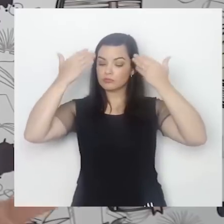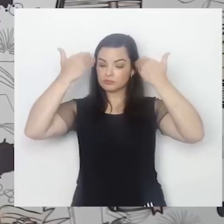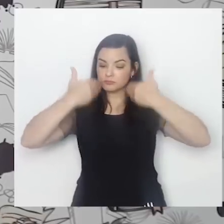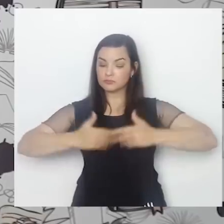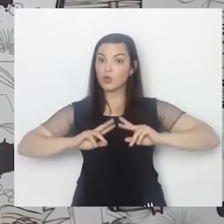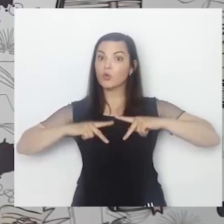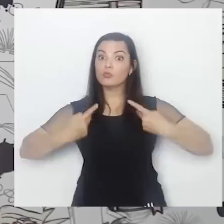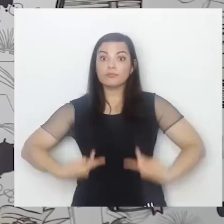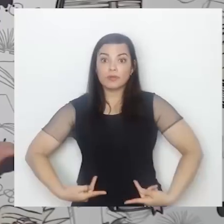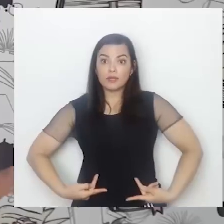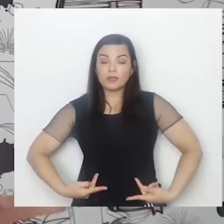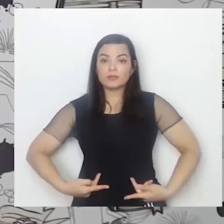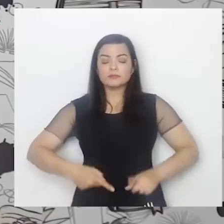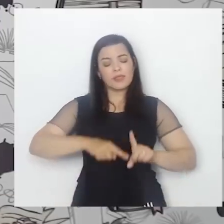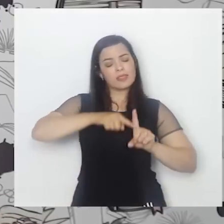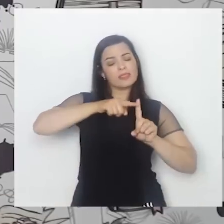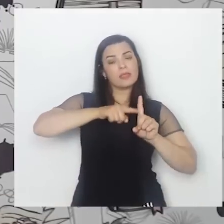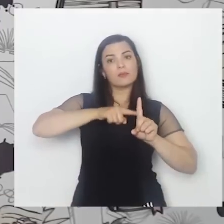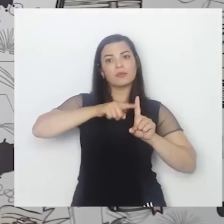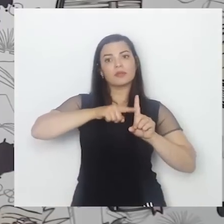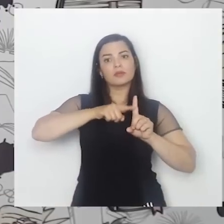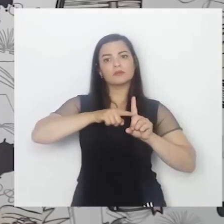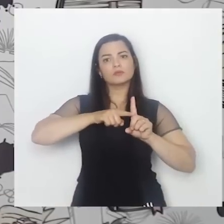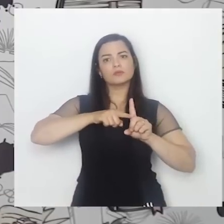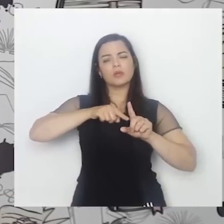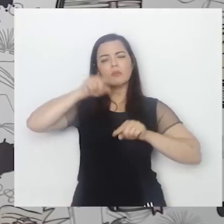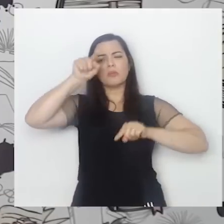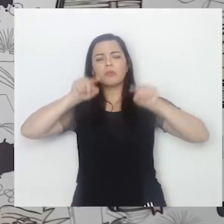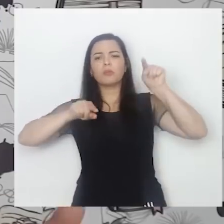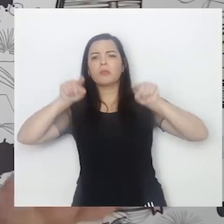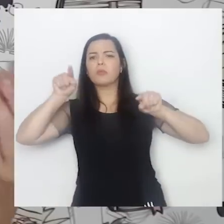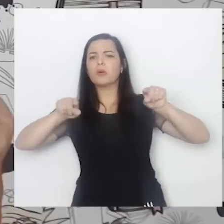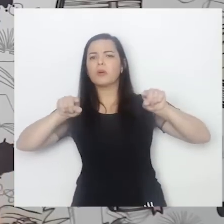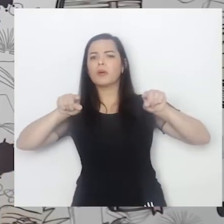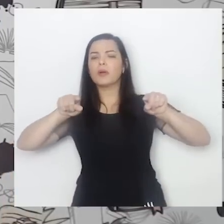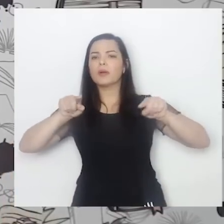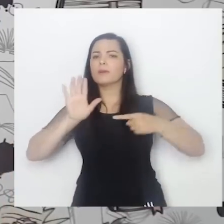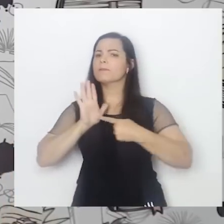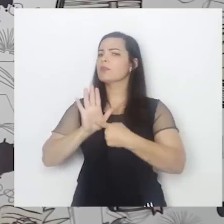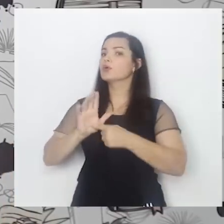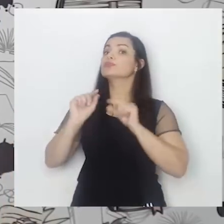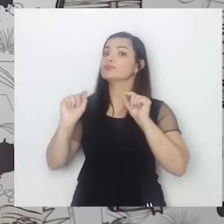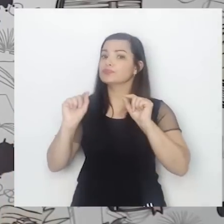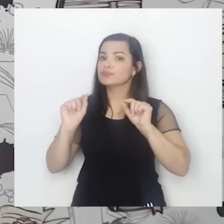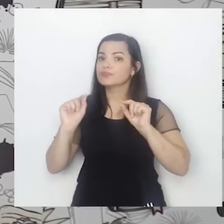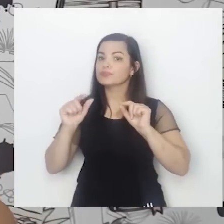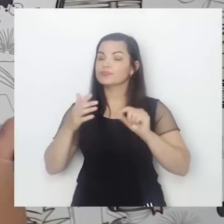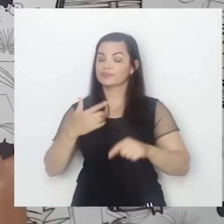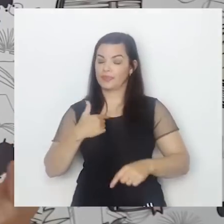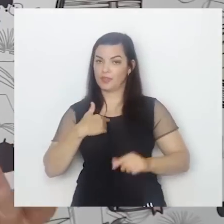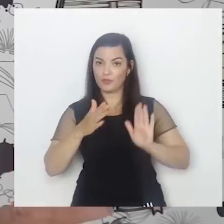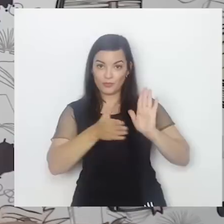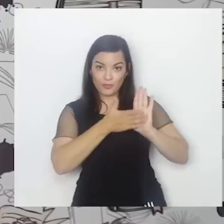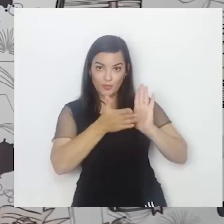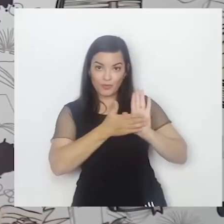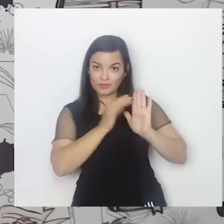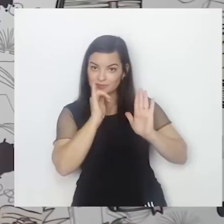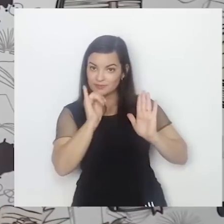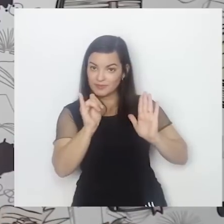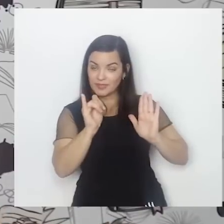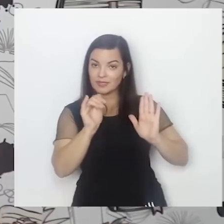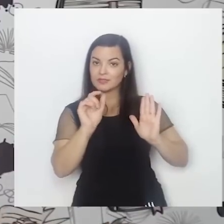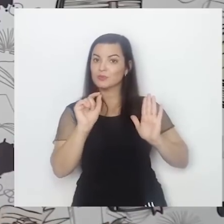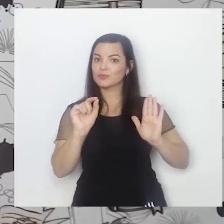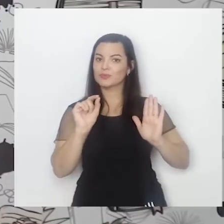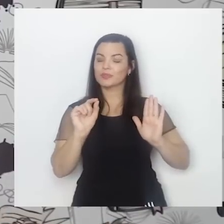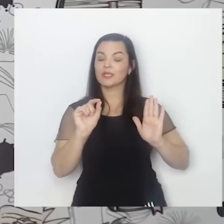que essas variações de temperatura podem indicar? Então, a minha proposta é que, além de vocês